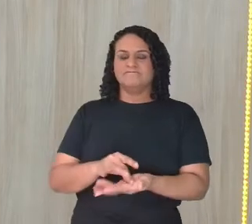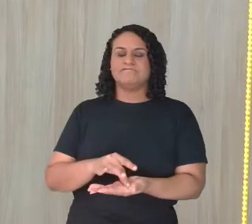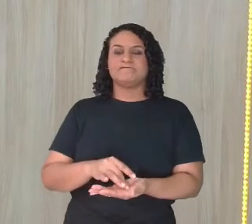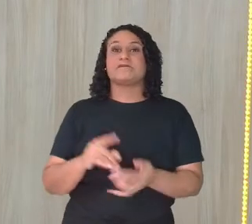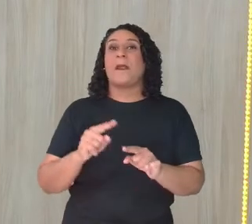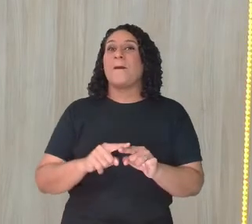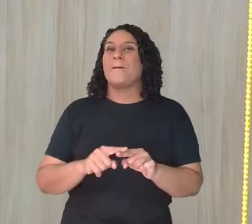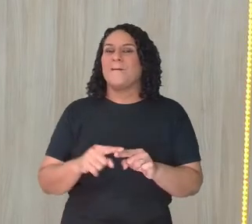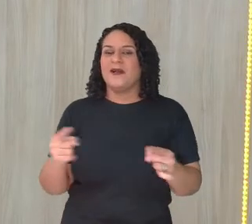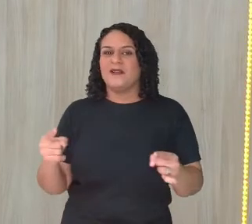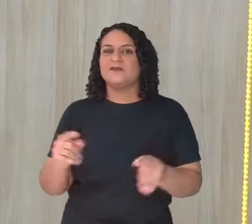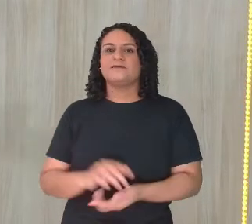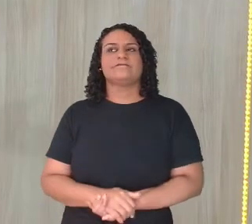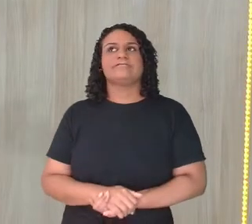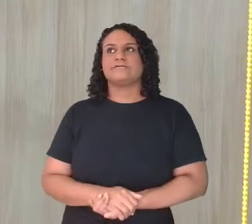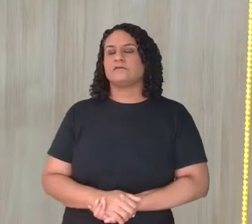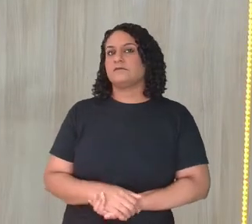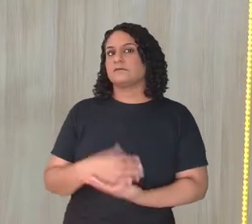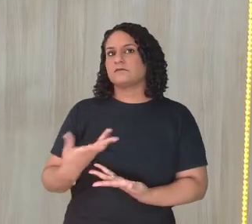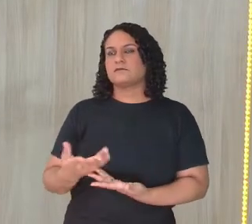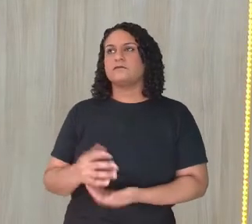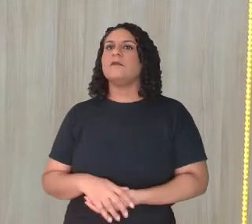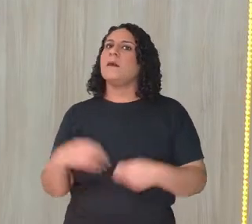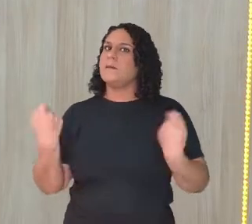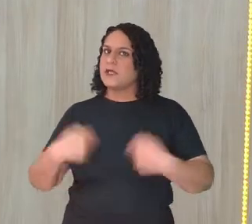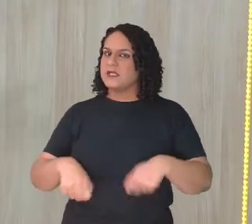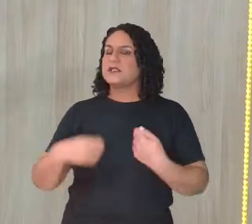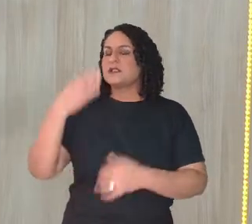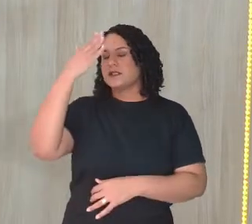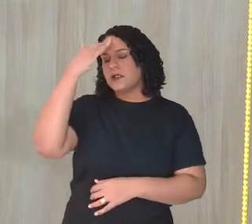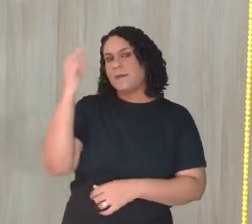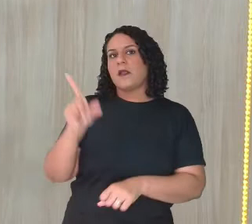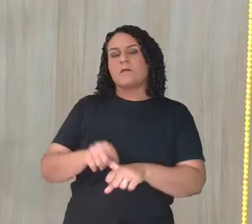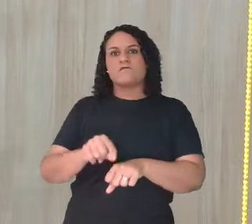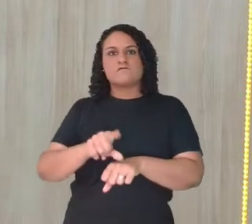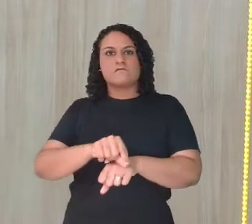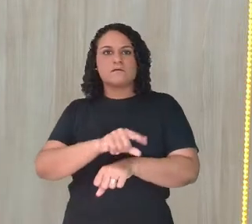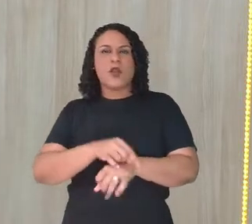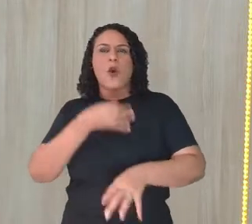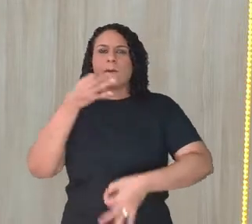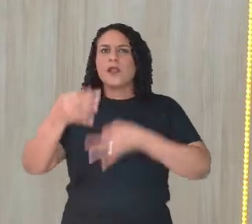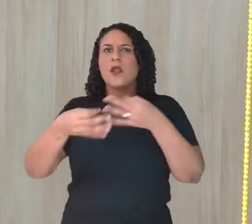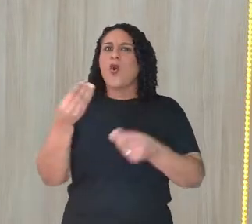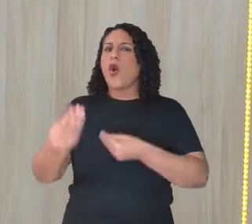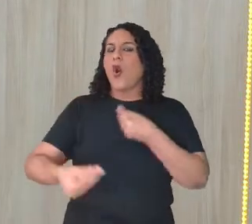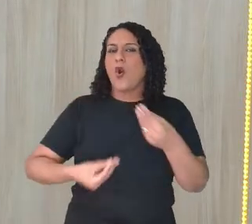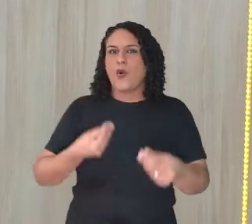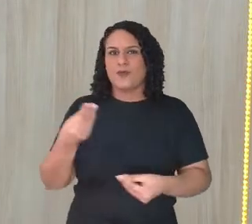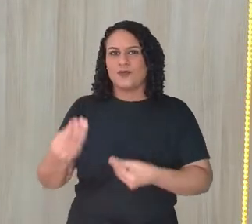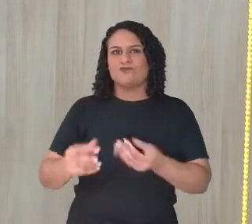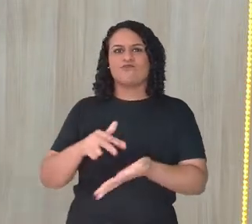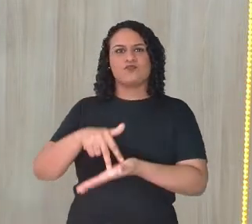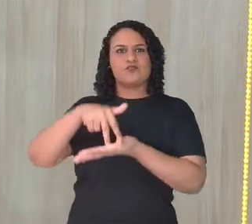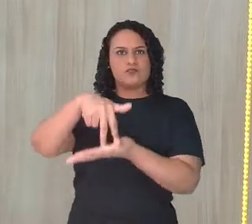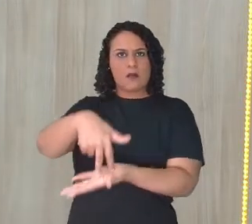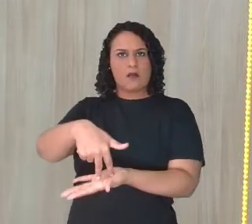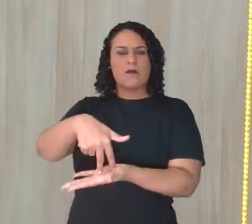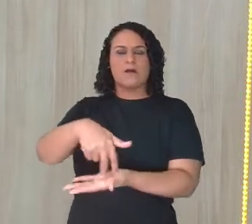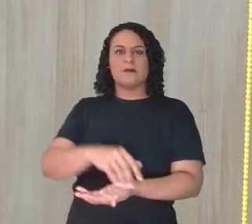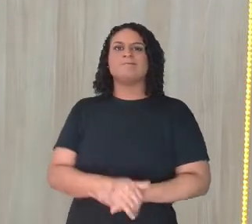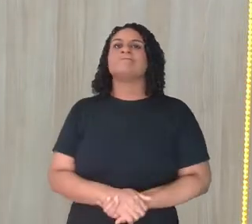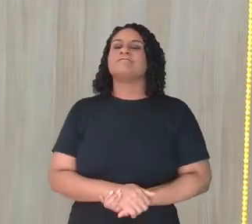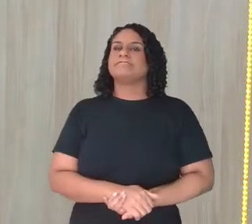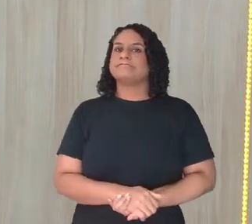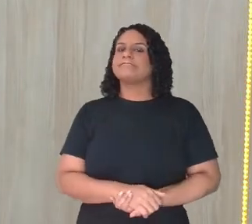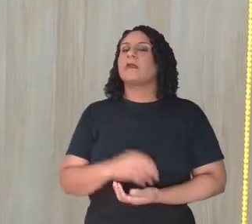Mas o que não pode é que você não saiba argumentar, que você não saiba expor seu pensamento. E aí, a professora Camille falou,